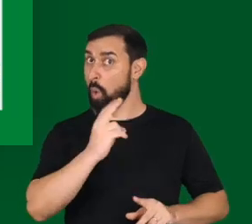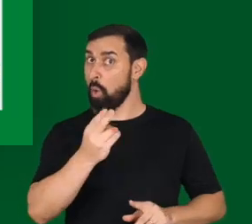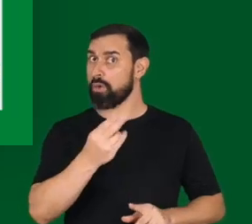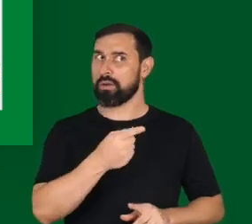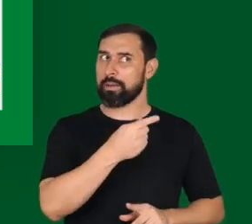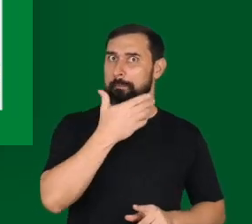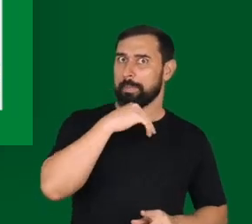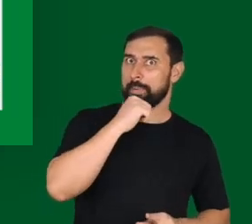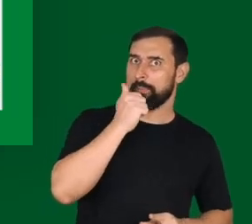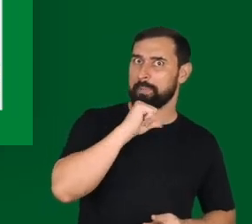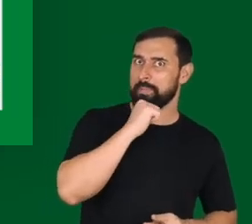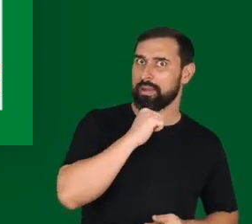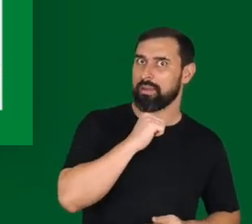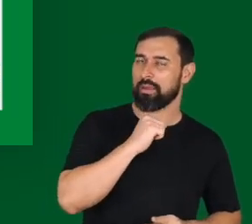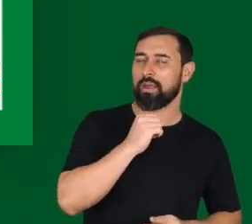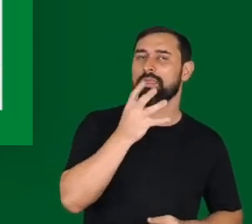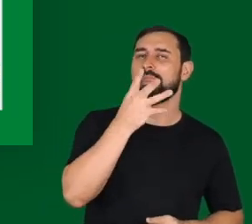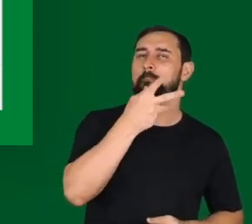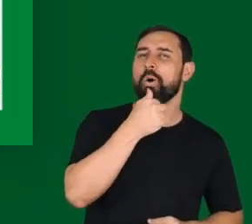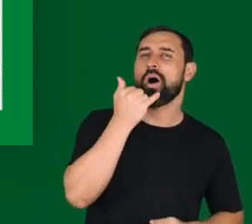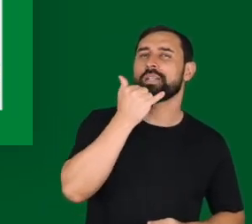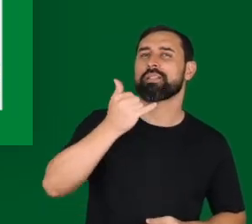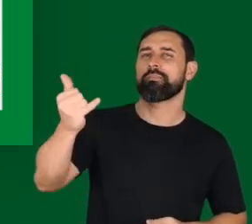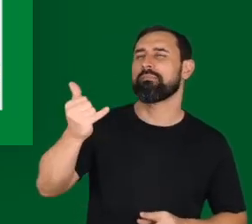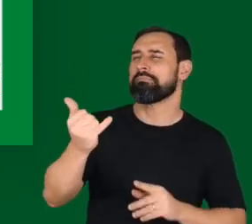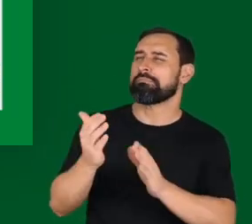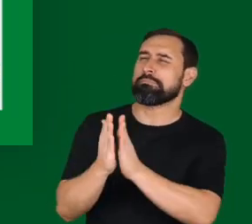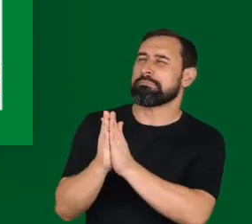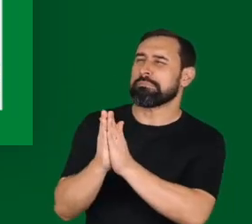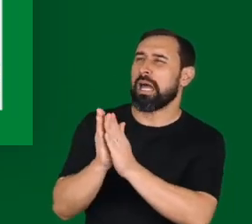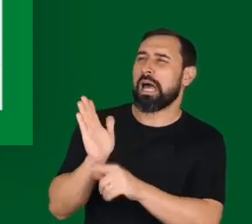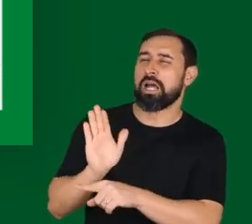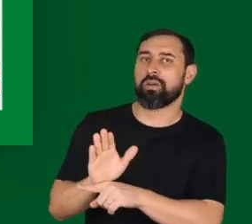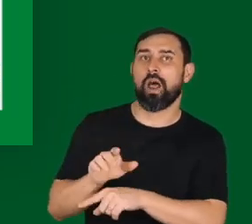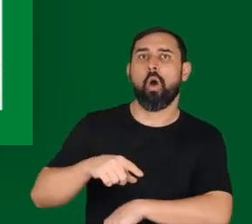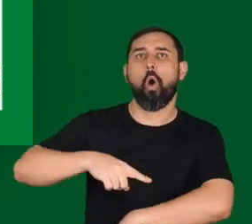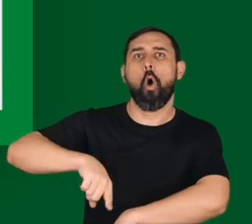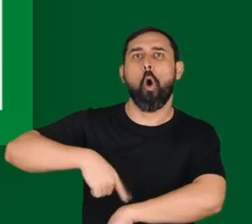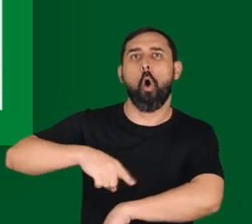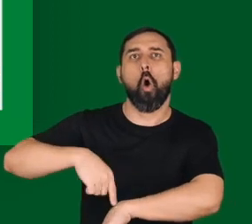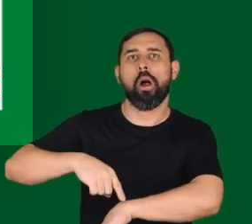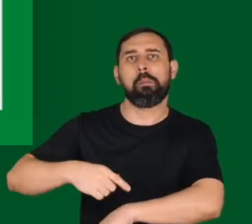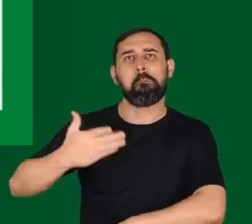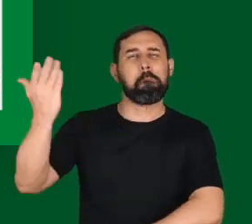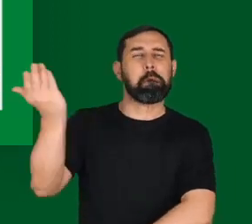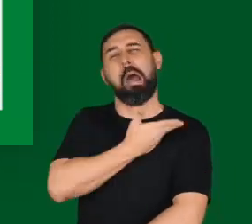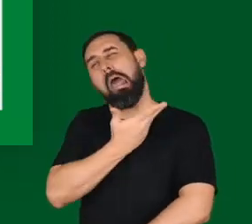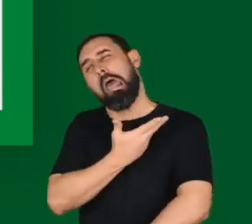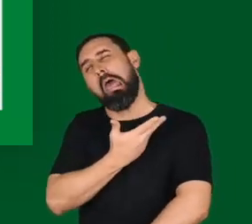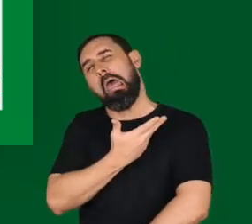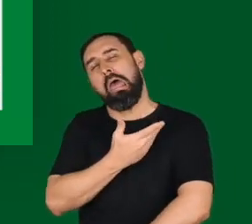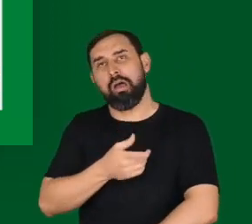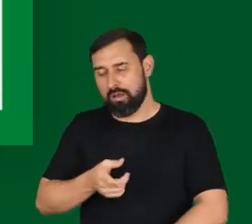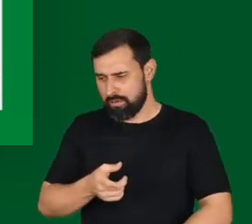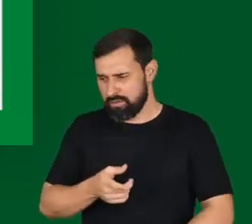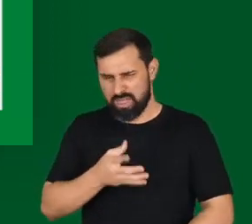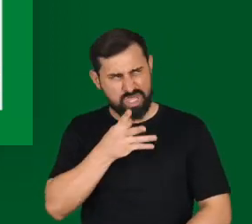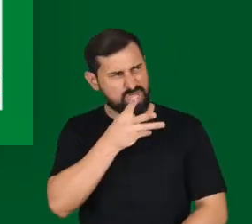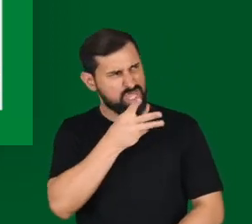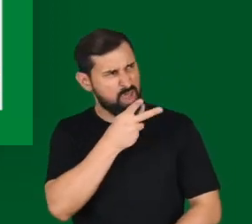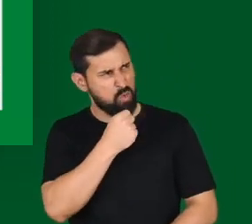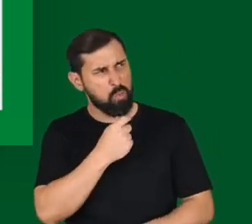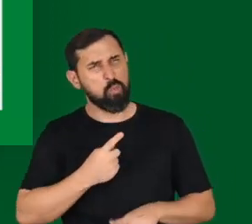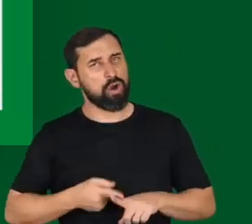demais para chamar ajuda, então já tem horas que aquela criança ali tá naquele trauma, por que demorou tanto para chamar